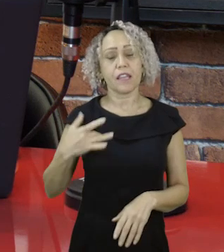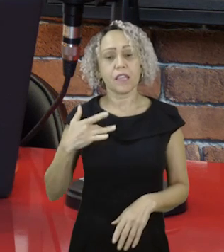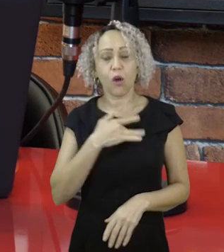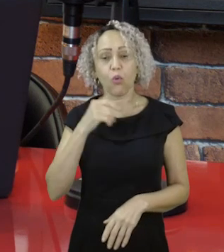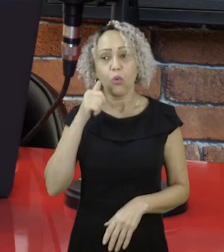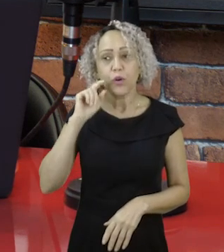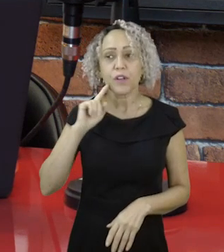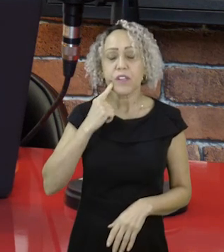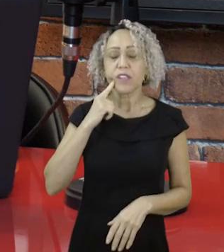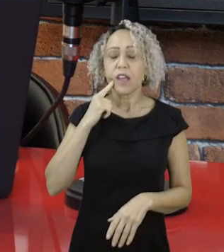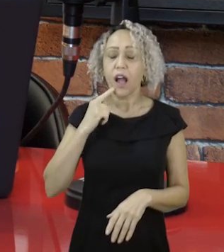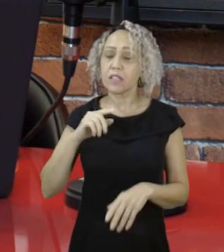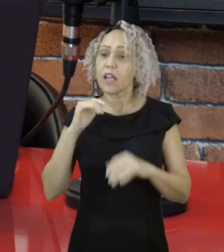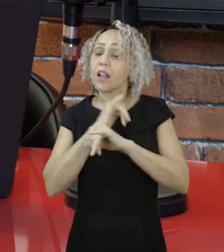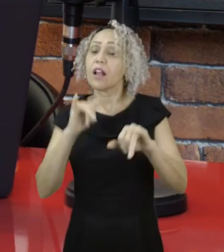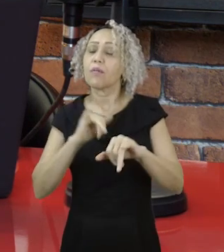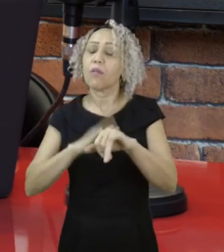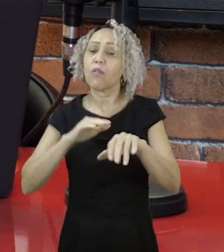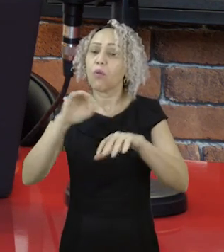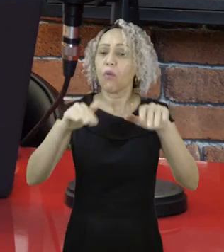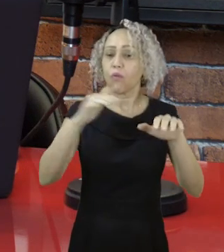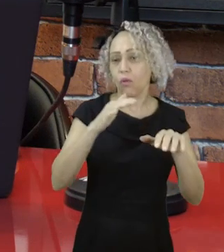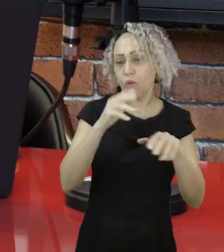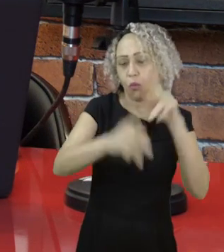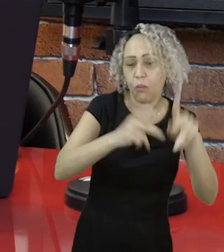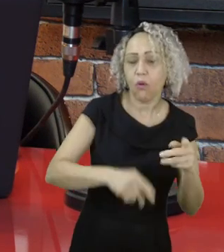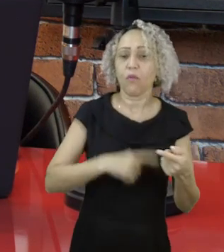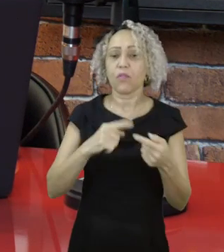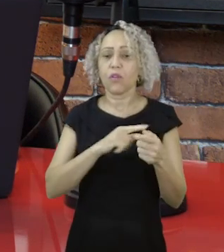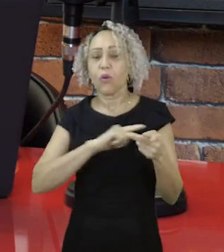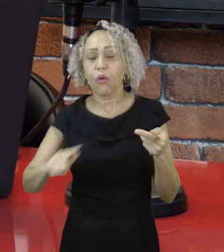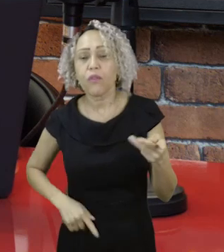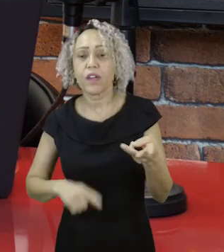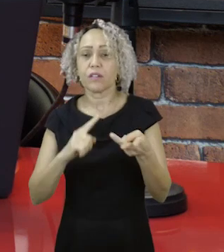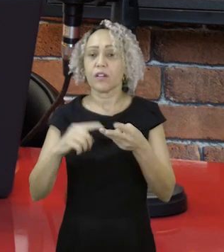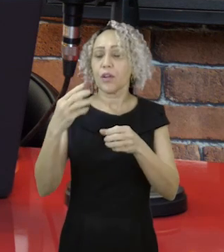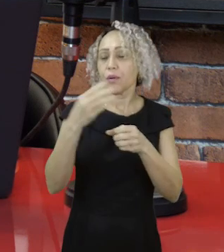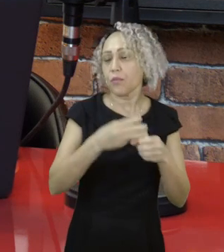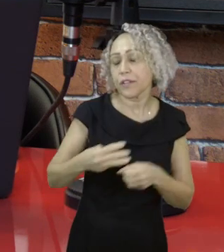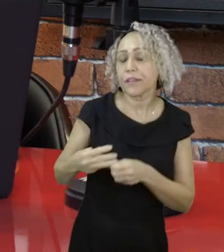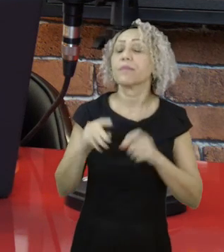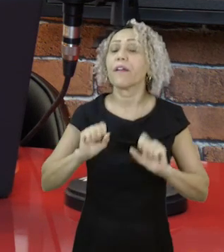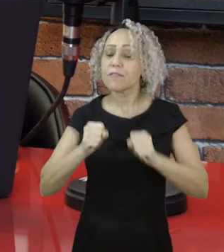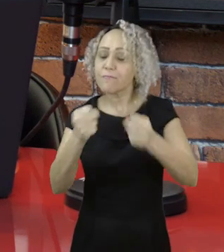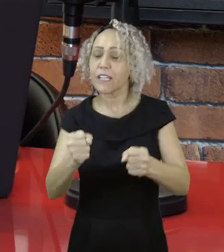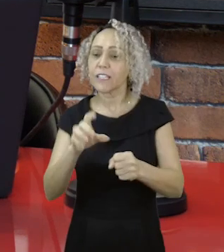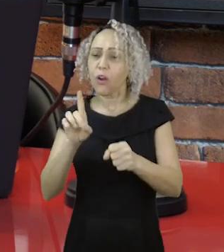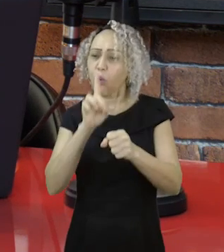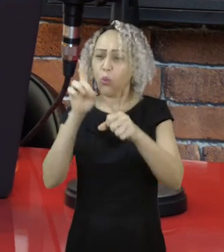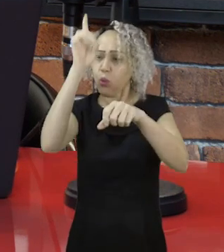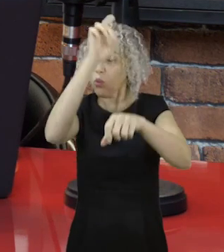a ministra da Saúde, Nízia Trindade, convocou a população brasileira, governos, estados e municípios para uma mobilização